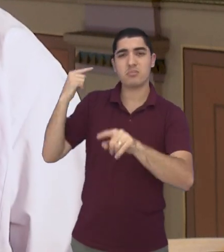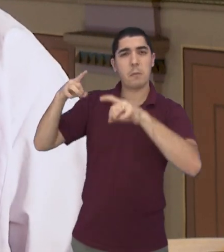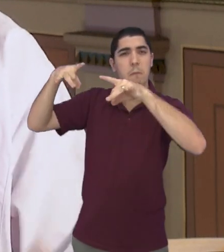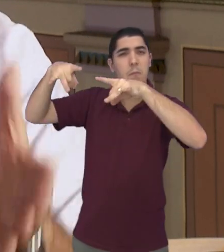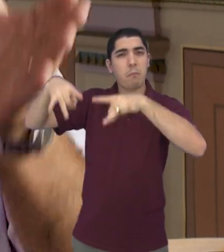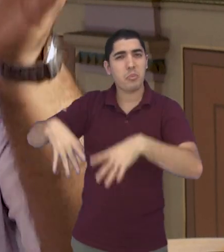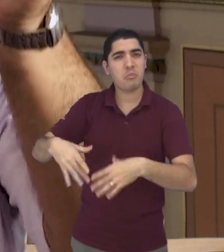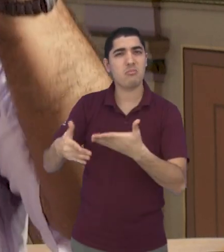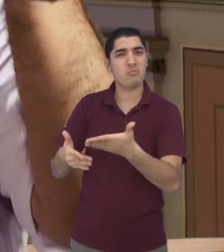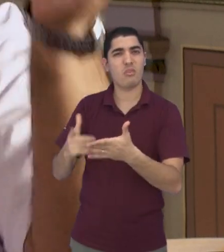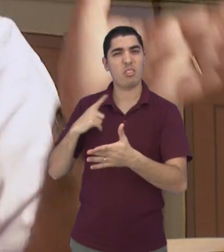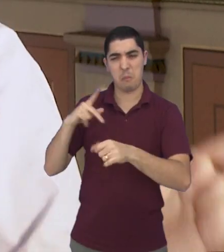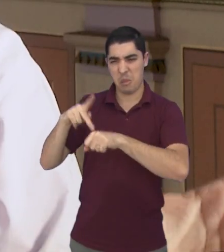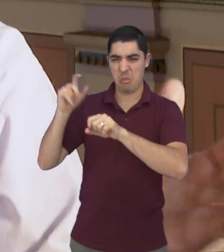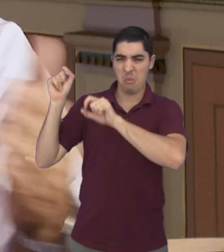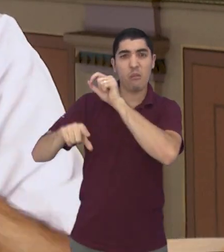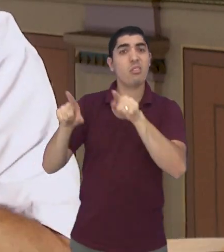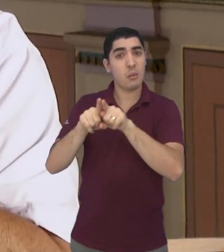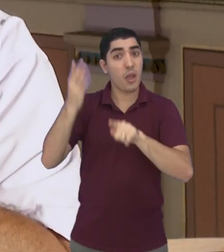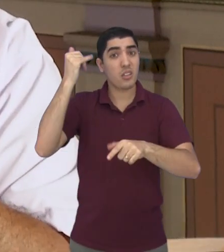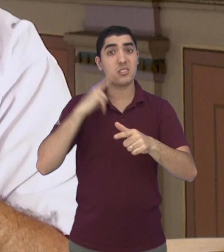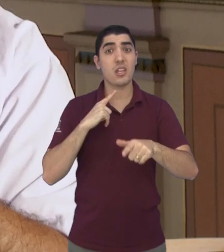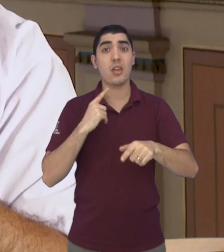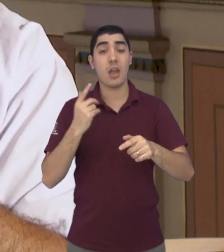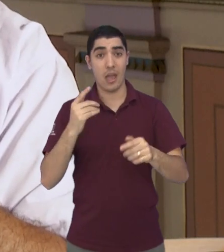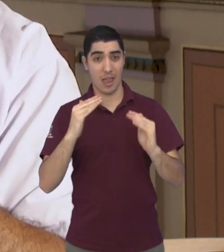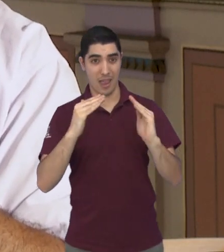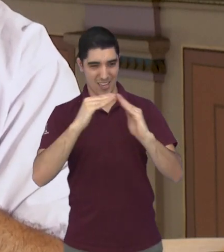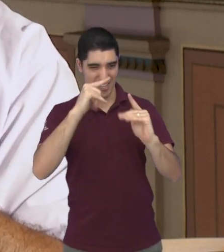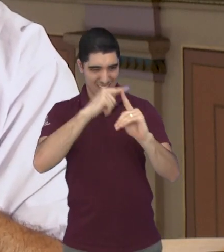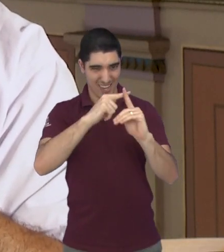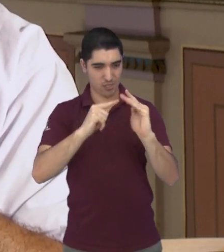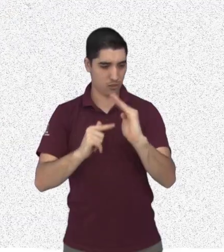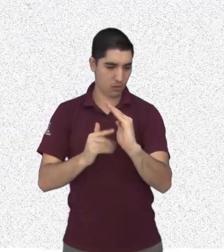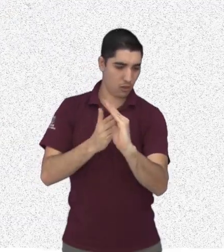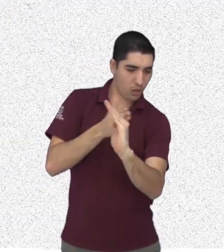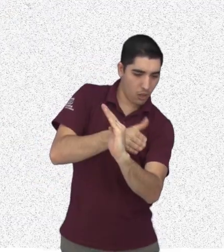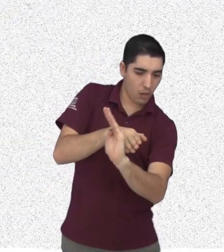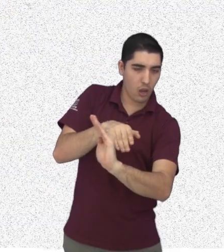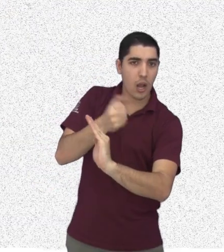depredada. Chegaram a construir um estacionamento usando a parede da própria igreja.